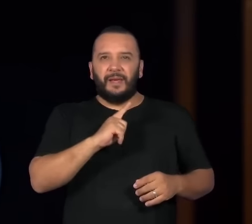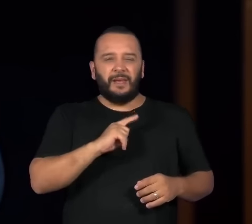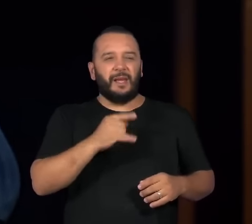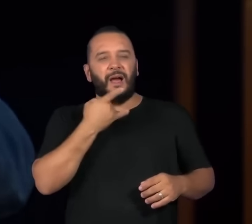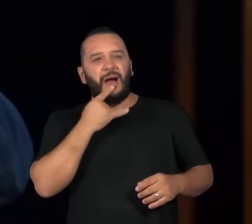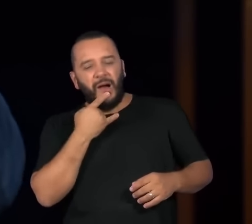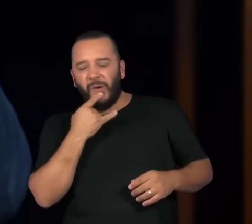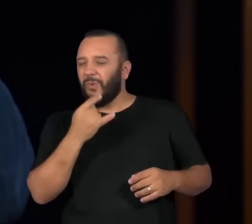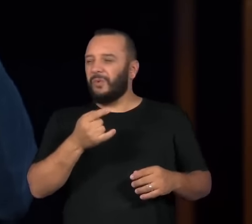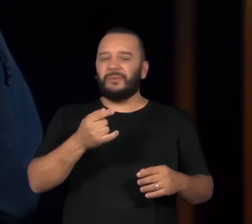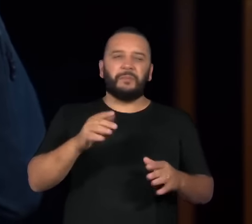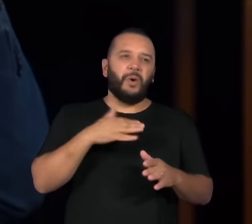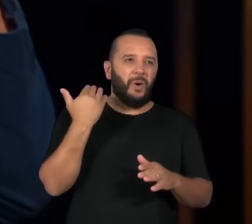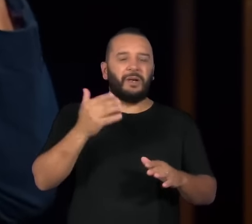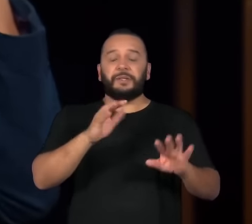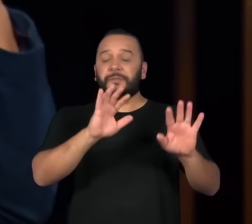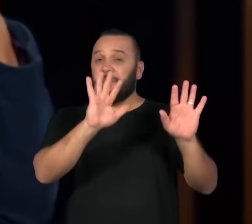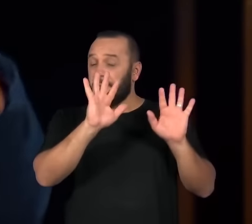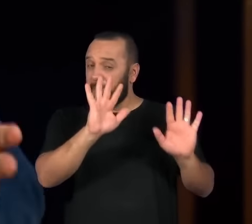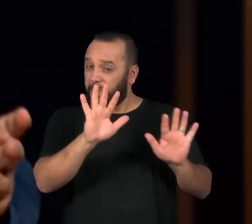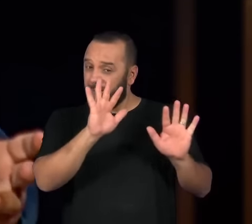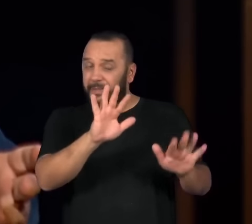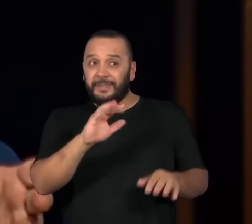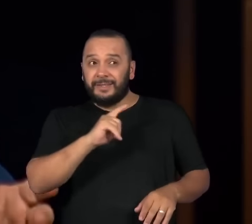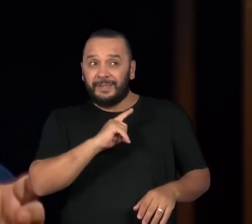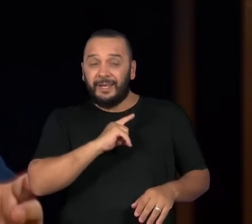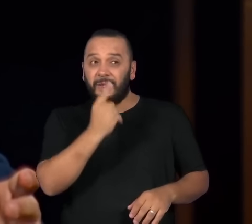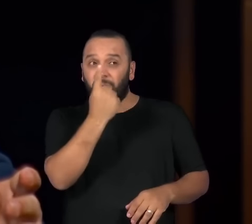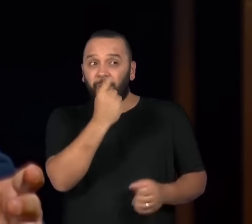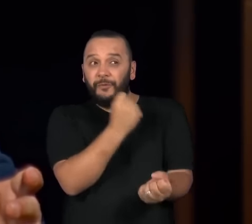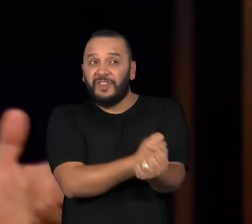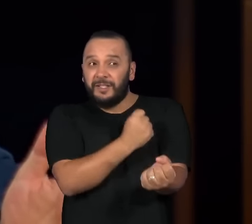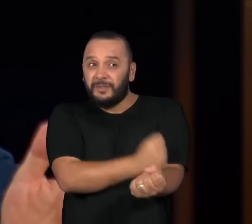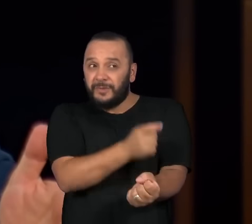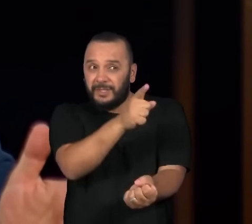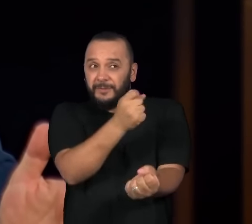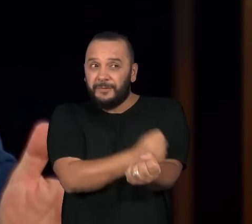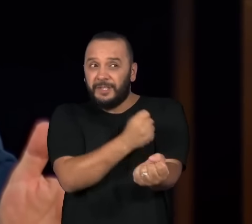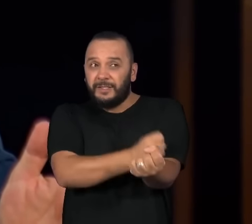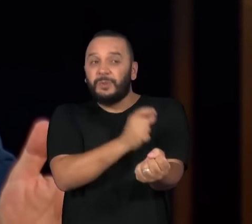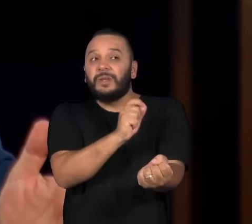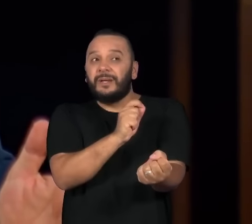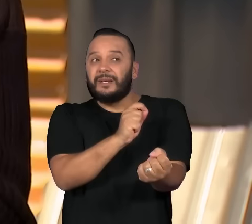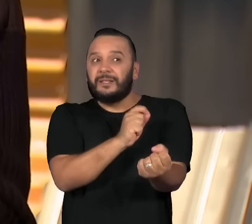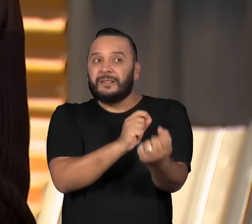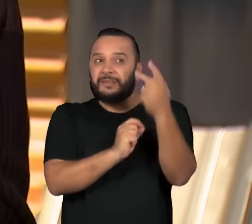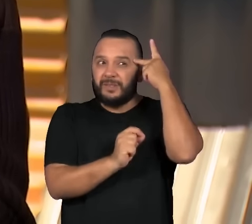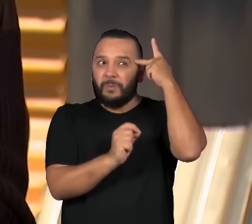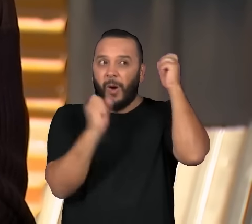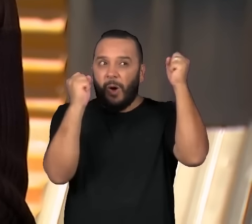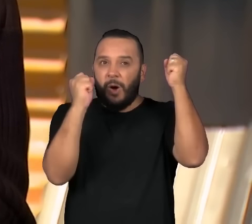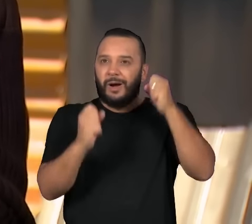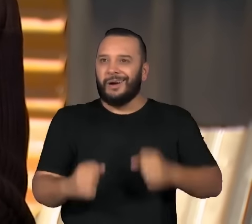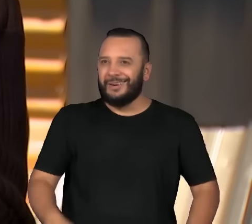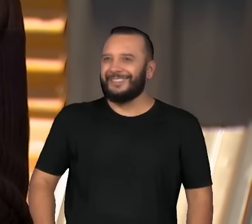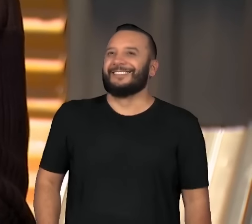mas tem uma coisa que você... tem um vício que você não se livrou, o São Paulo Futebol Clube. Isso não é vício,